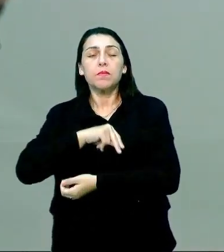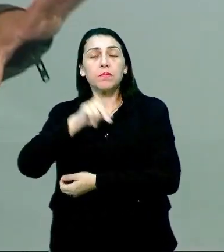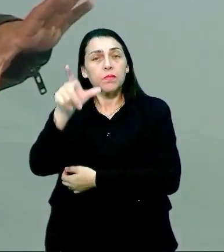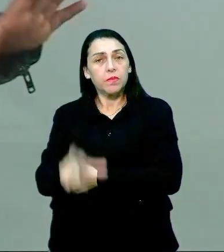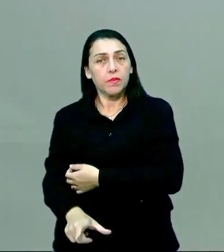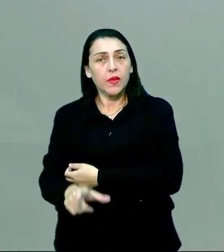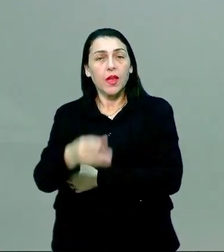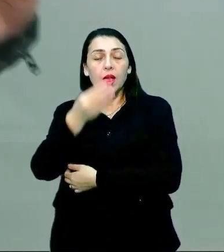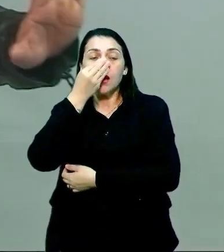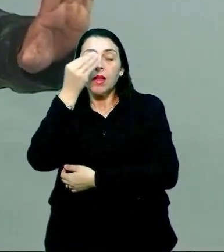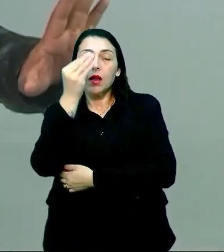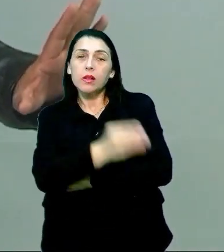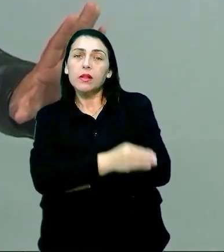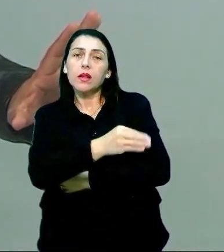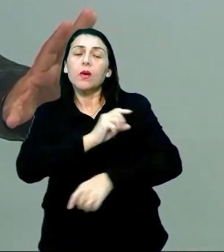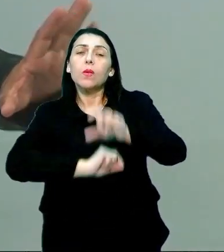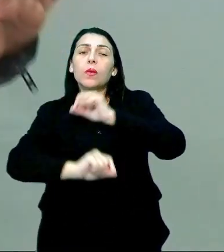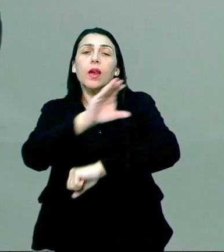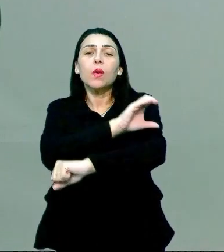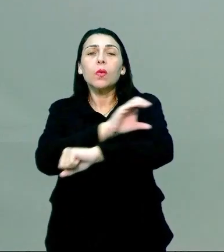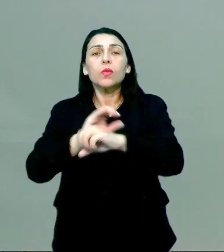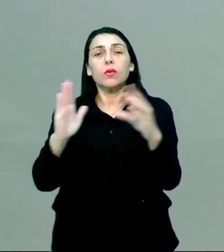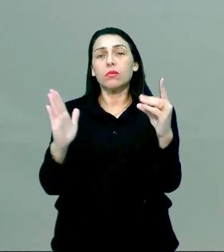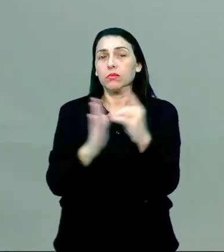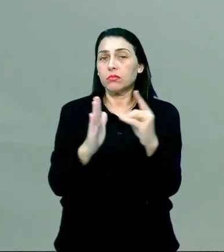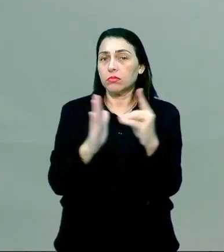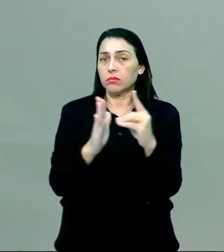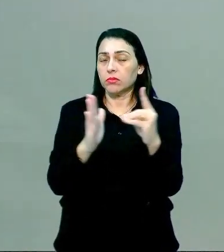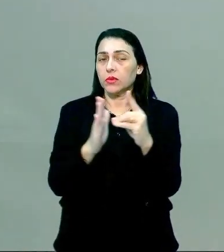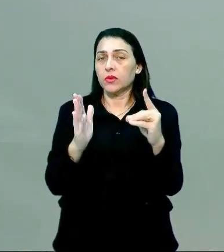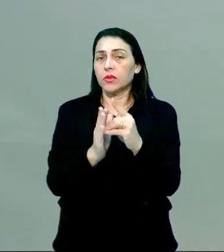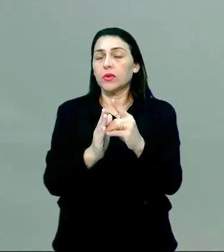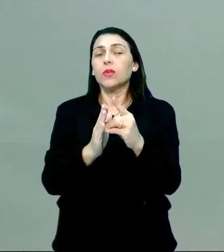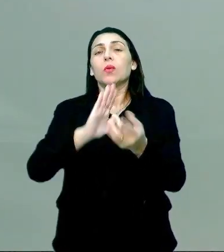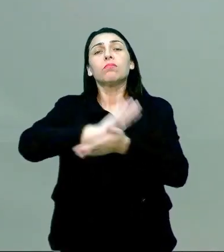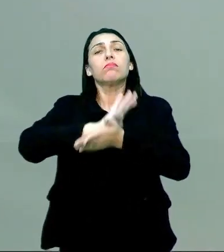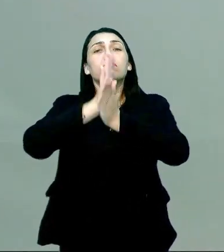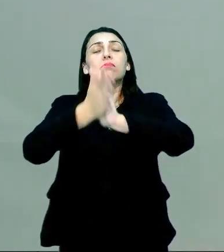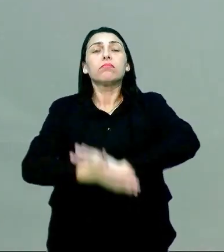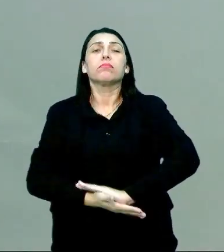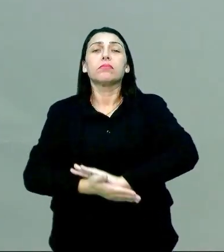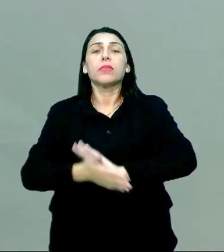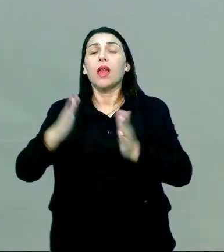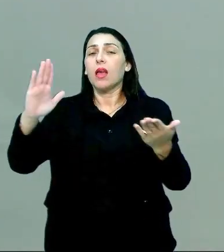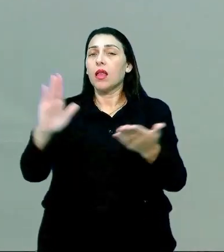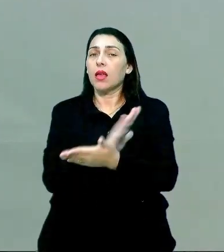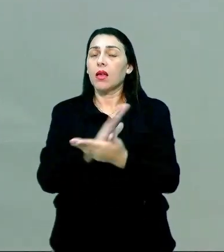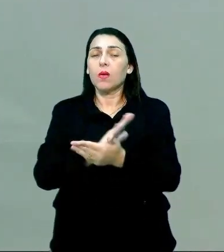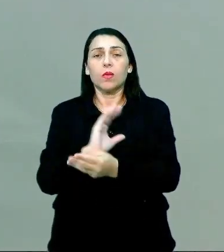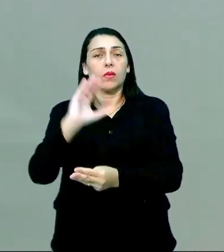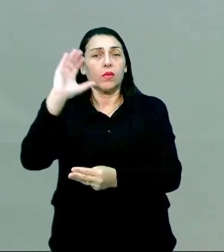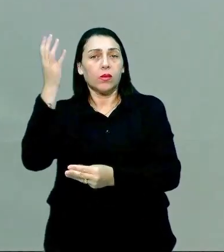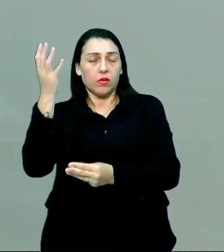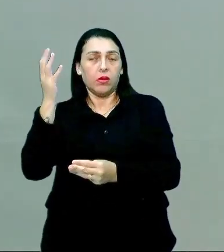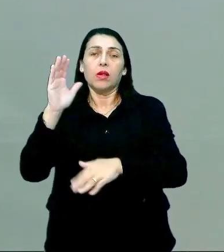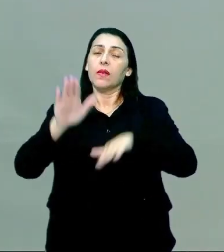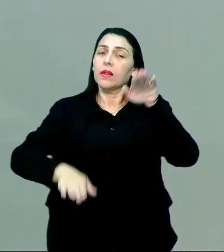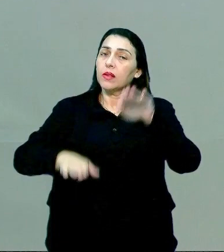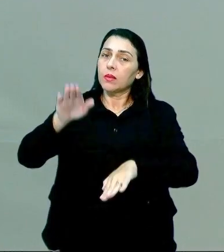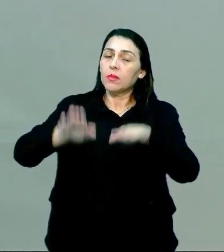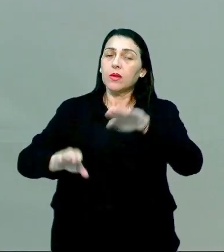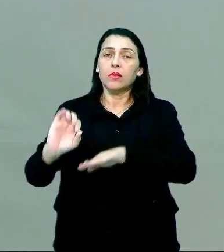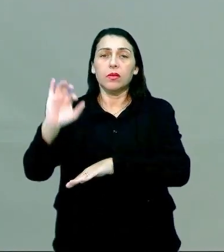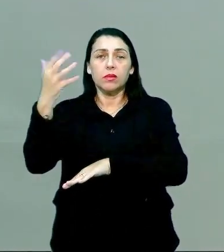eles renegaram a cultura indígena. Então aquilo acabou sendo, em alguns casos, a depender da